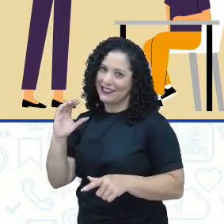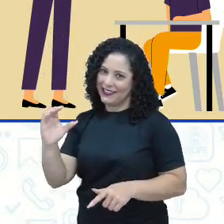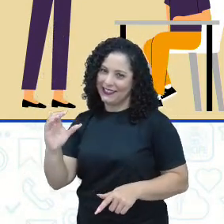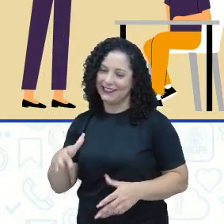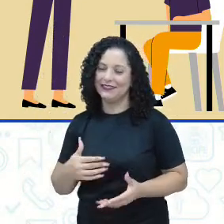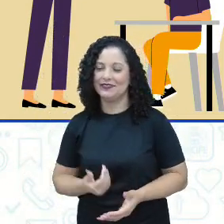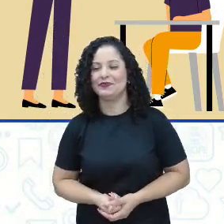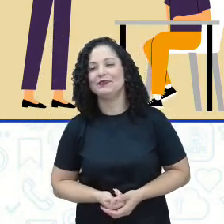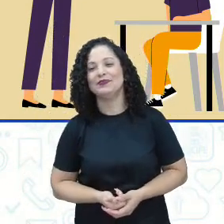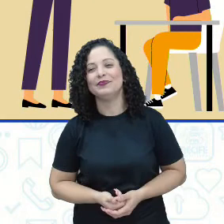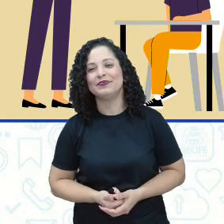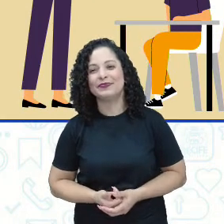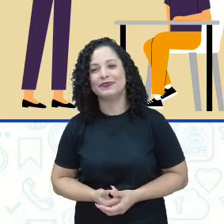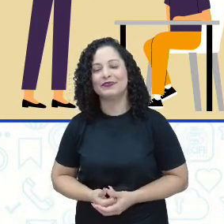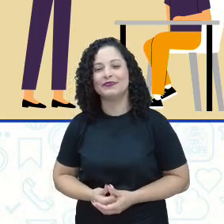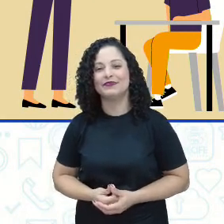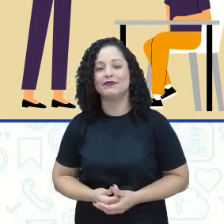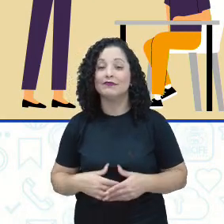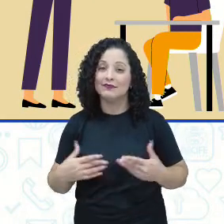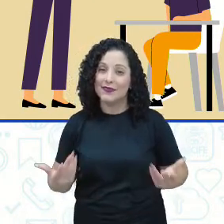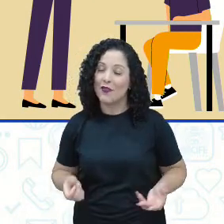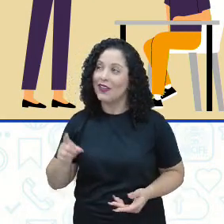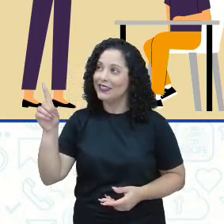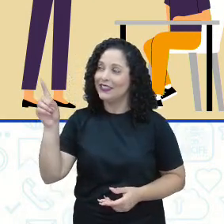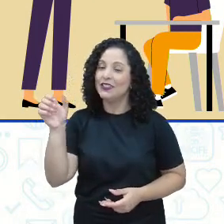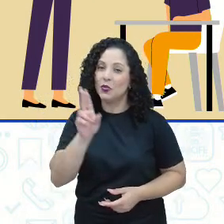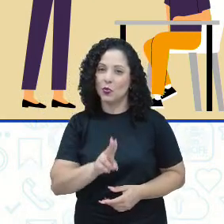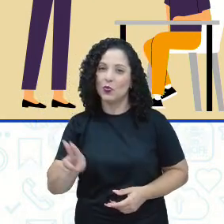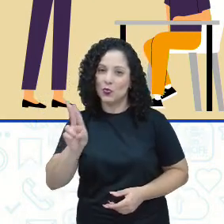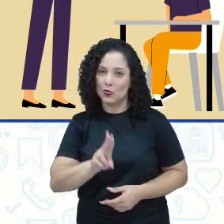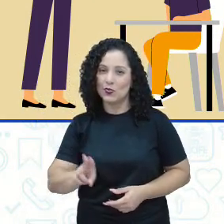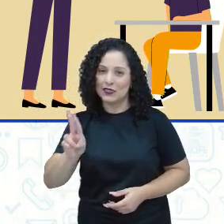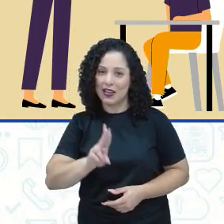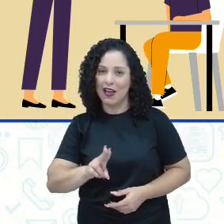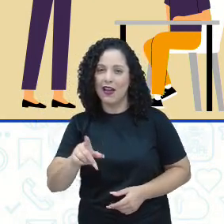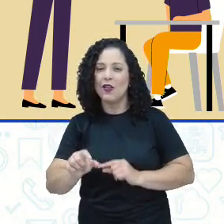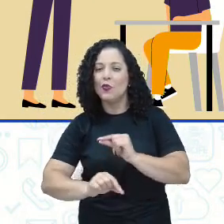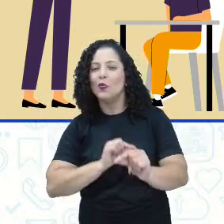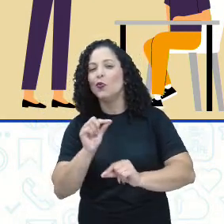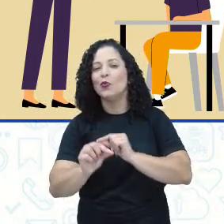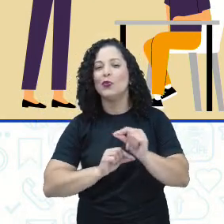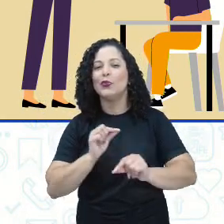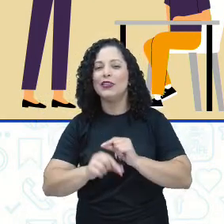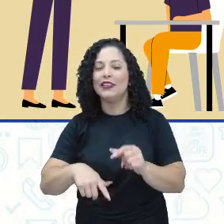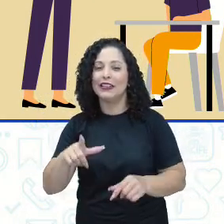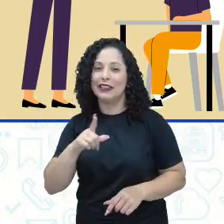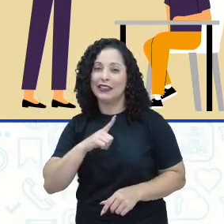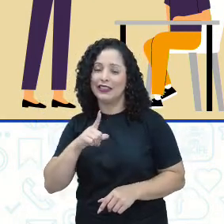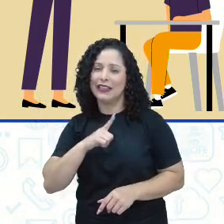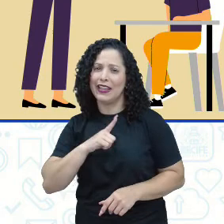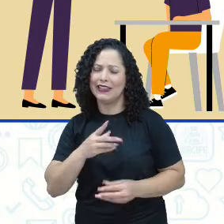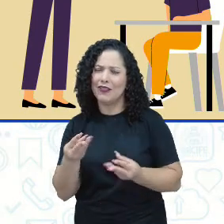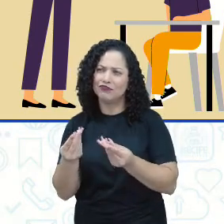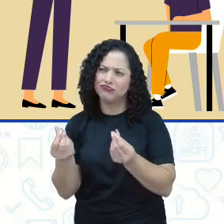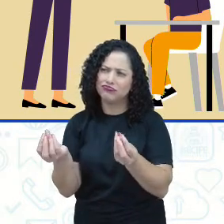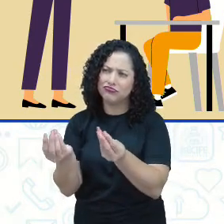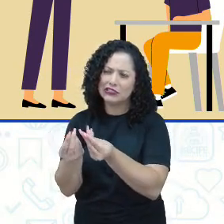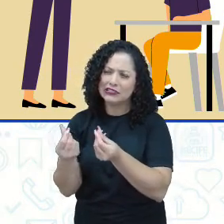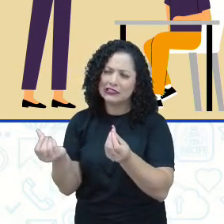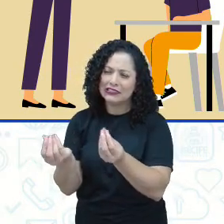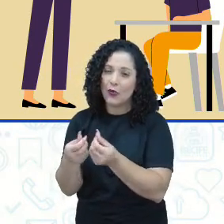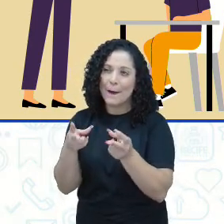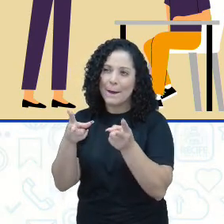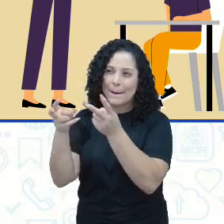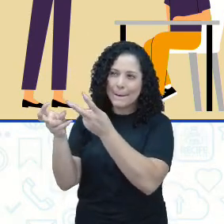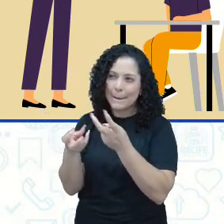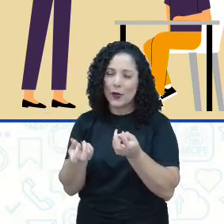Vejamos, olha, Ai, meu aqui Deus. a gente não tem exatamente uma ambiguidade, mas a gente tem um trabalho com a